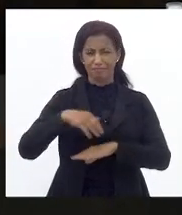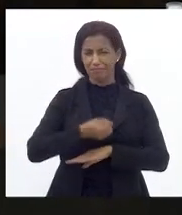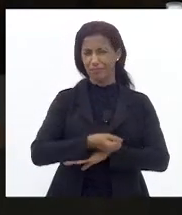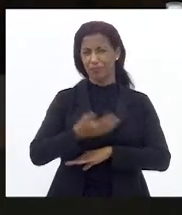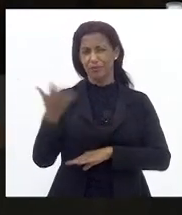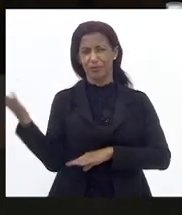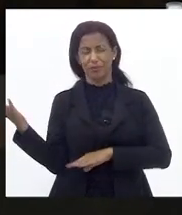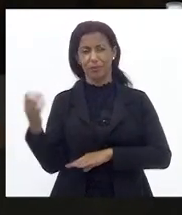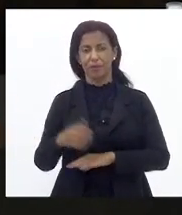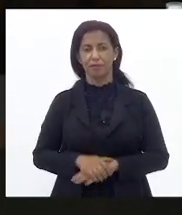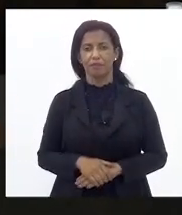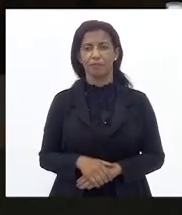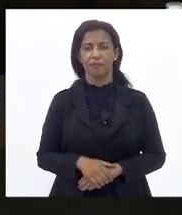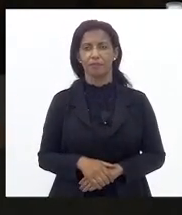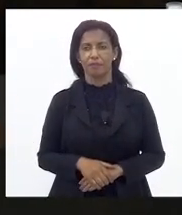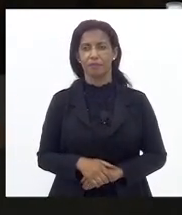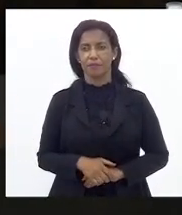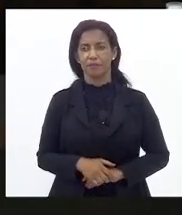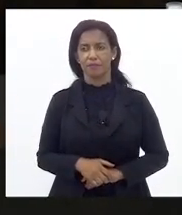emendei